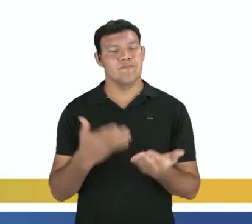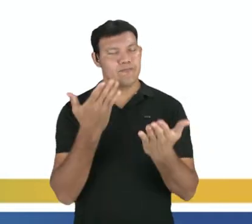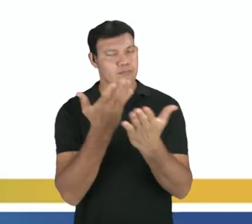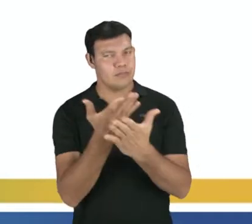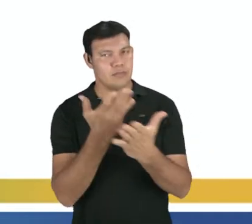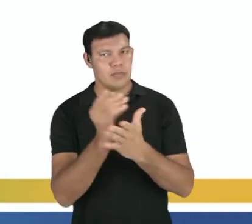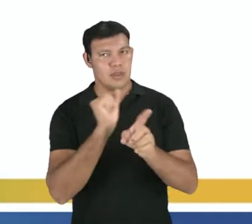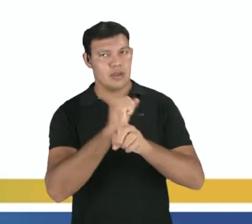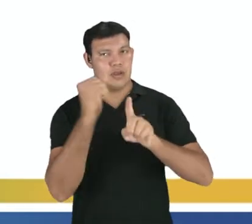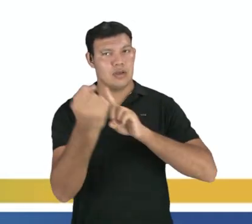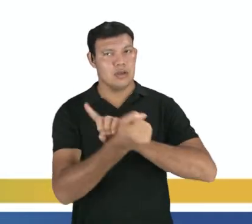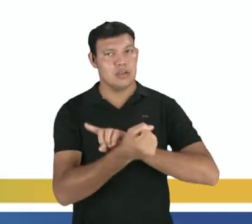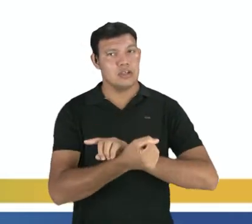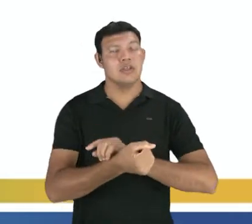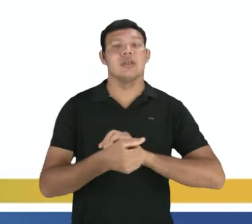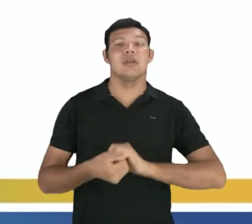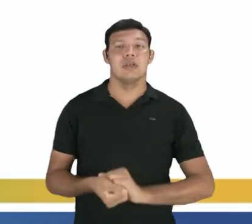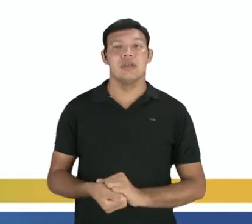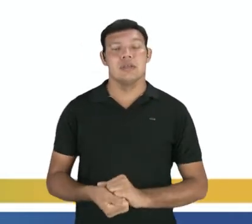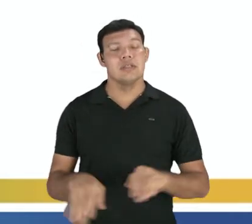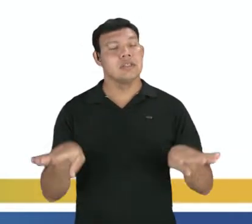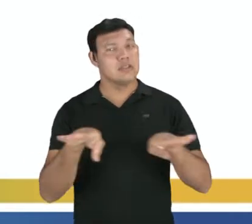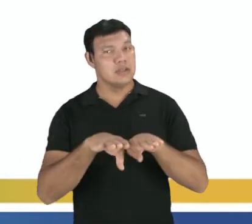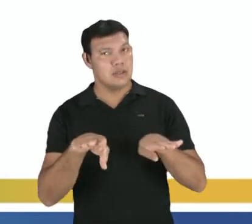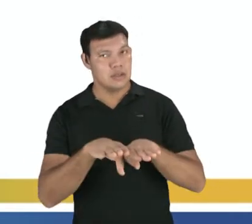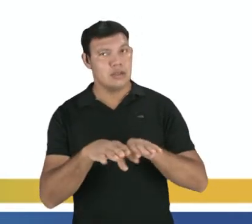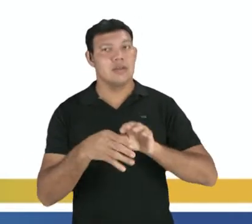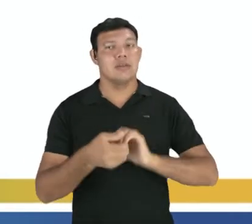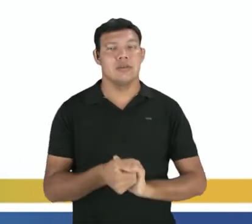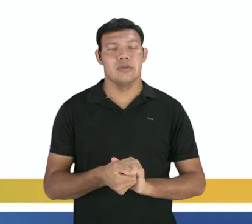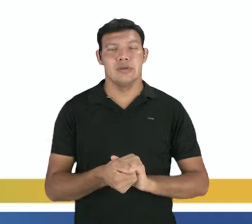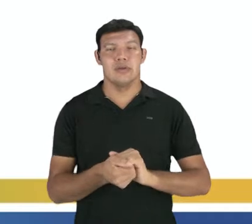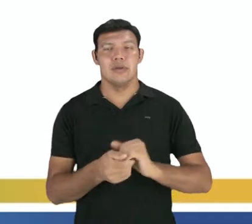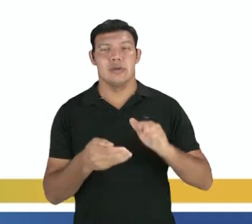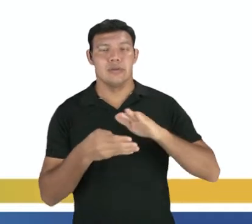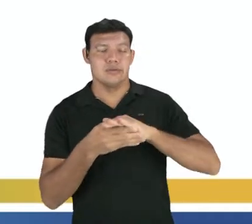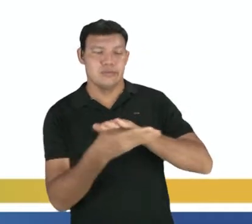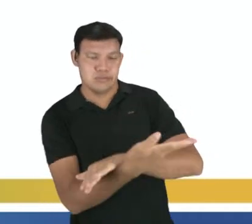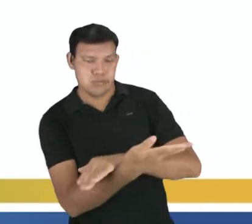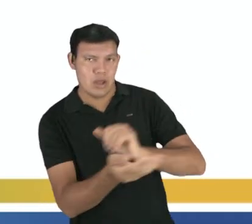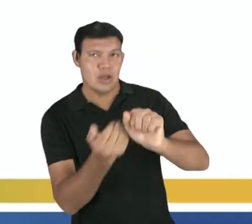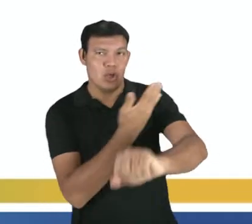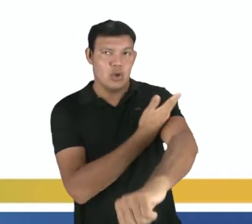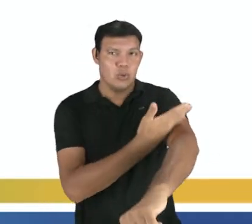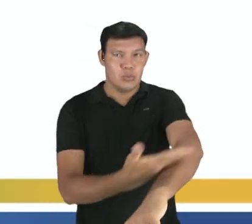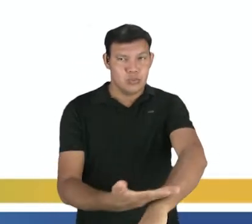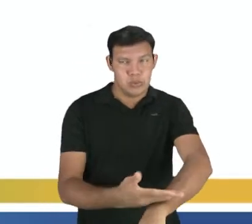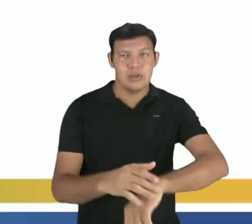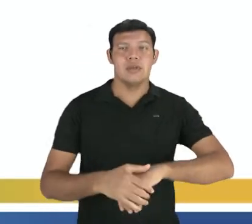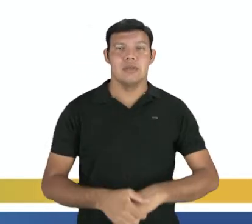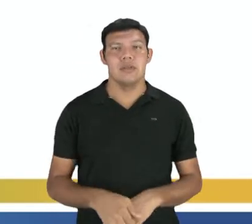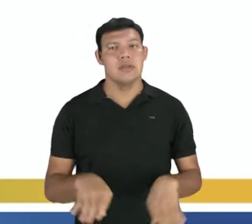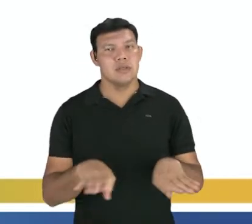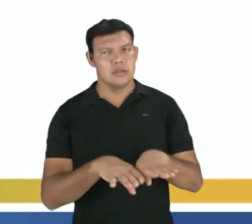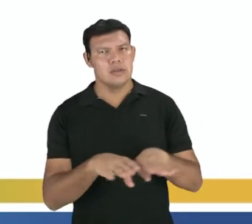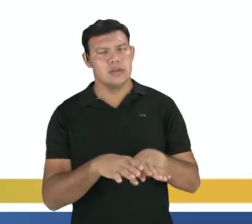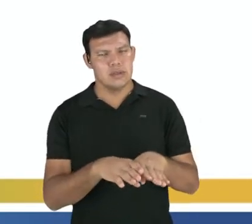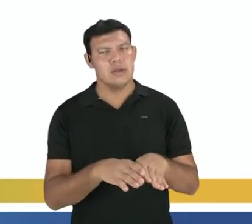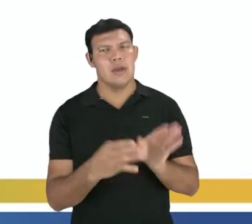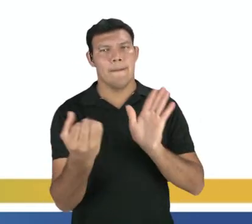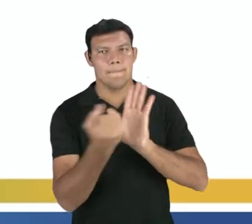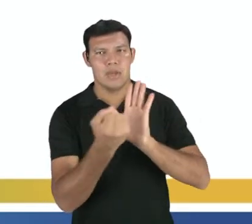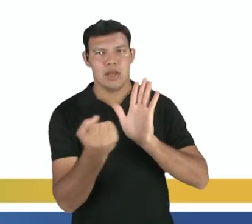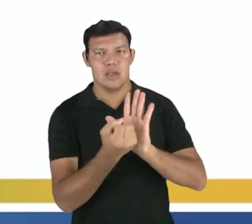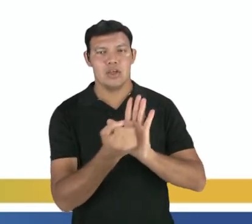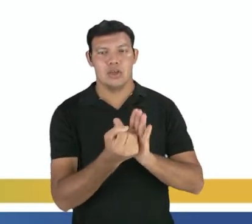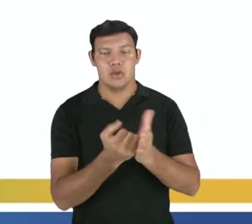estudarem essas sociedades antigas, estabelecerem, né, hábitos, rituais, até datar a existência dessa população, né? Então,